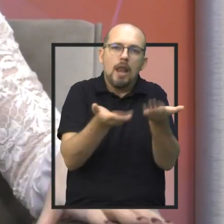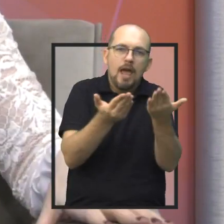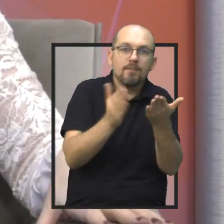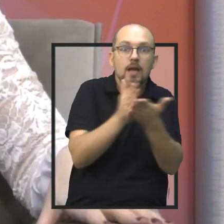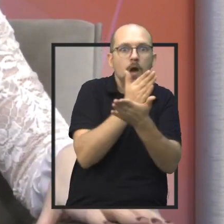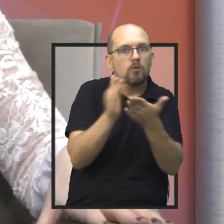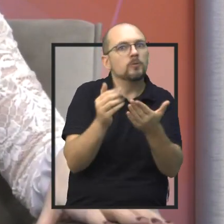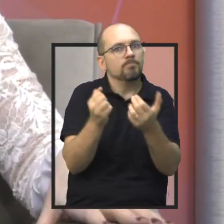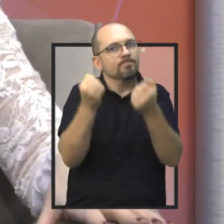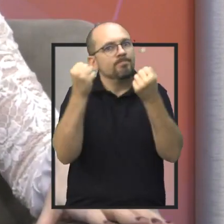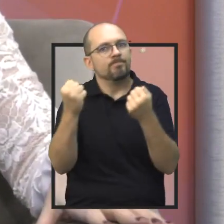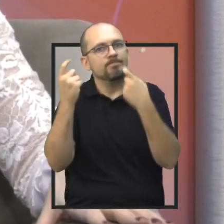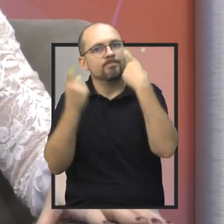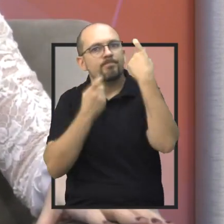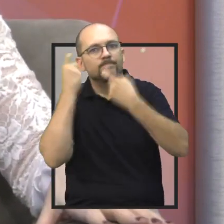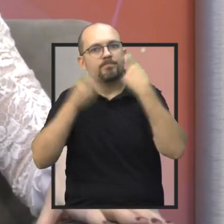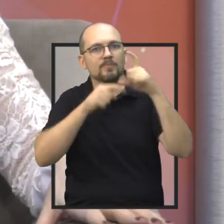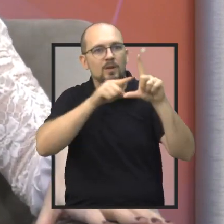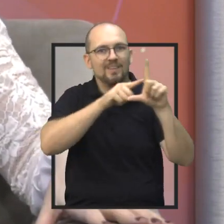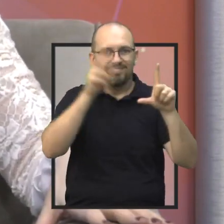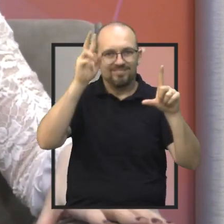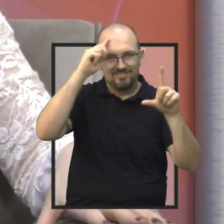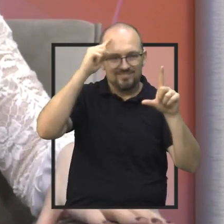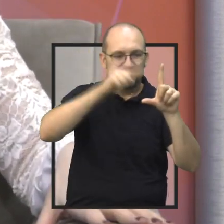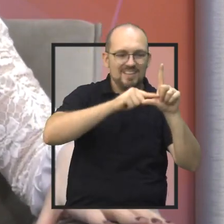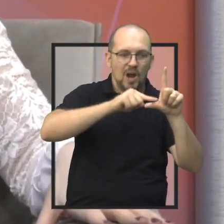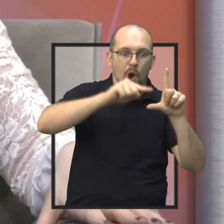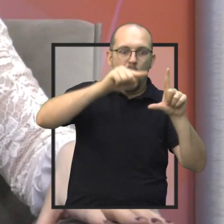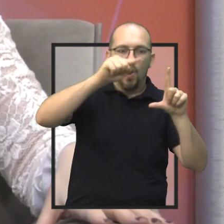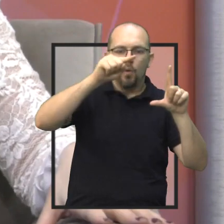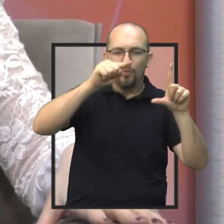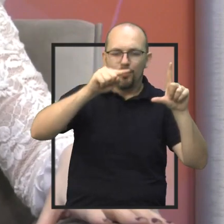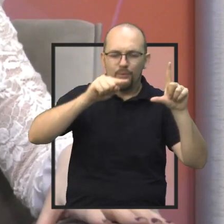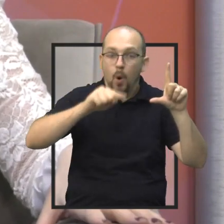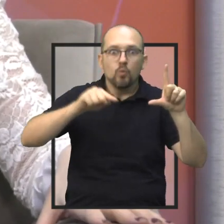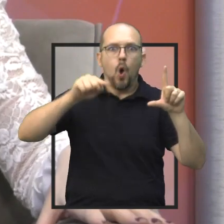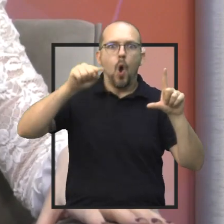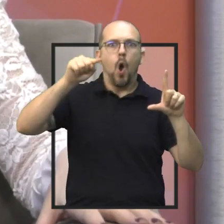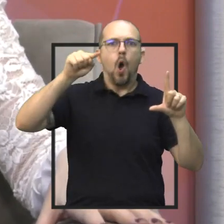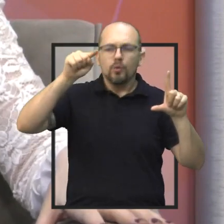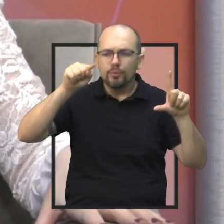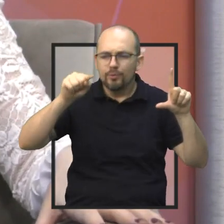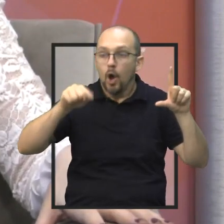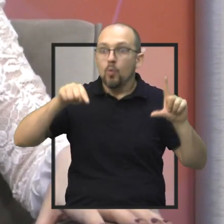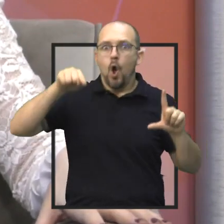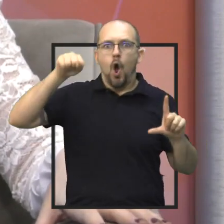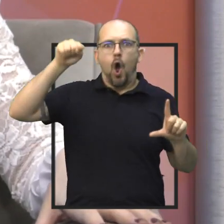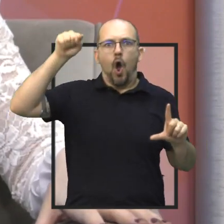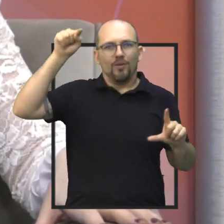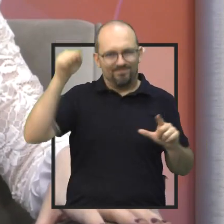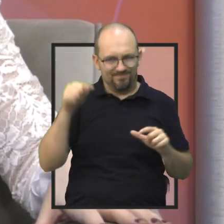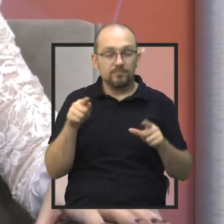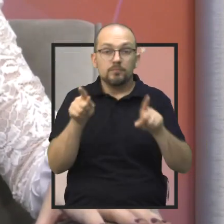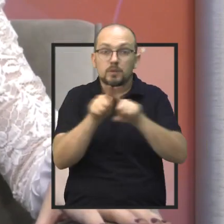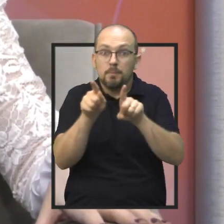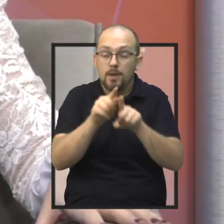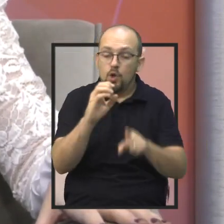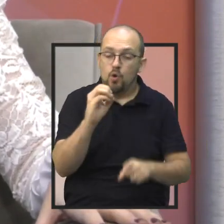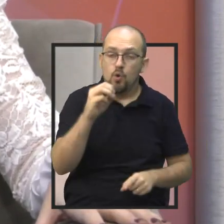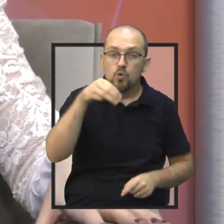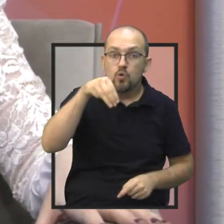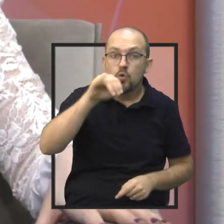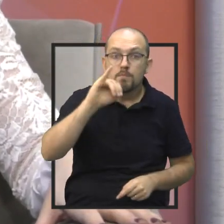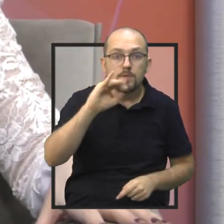causaram novas taxas, novas epidemias dentro de um ciclo já da doença em atividade. E a variante Ômicron, que é a que